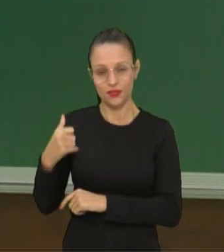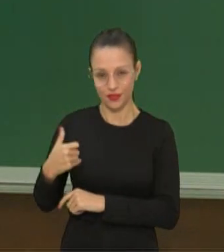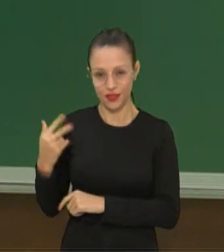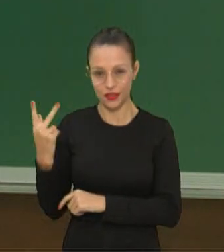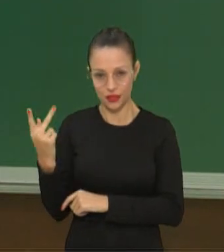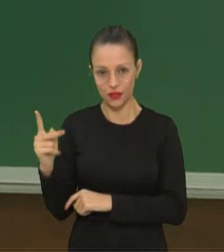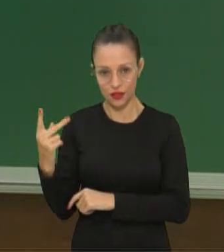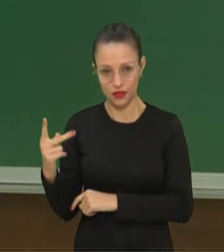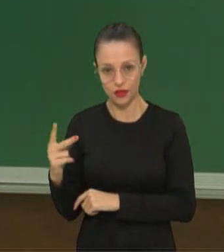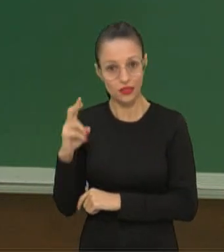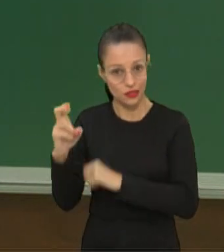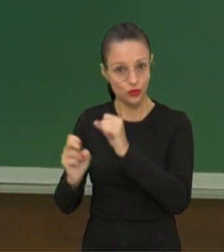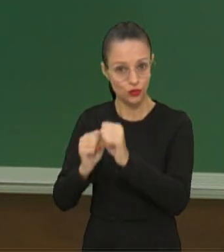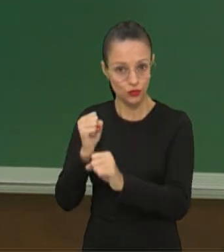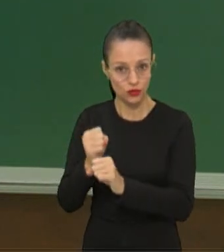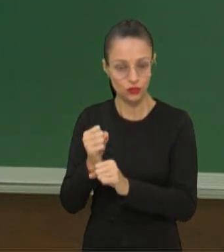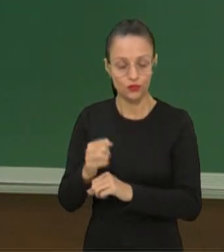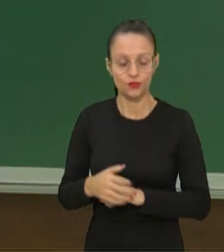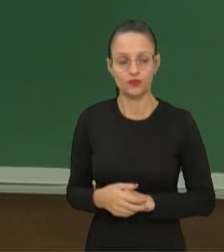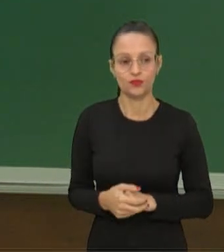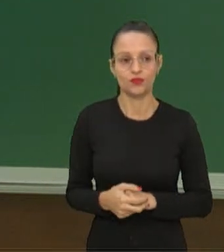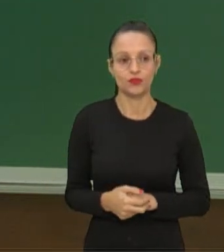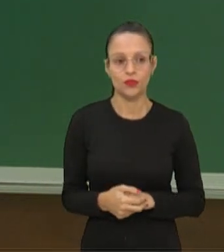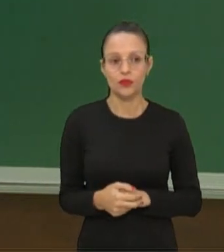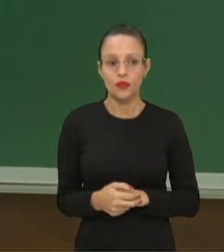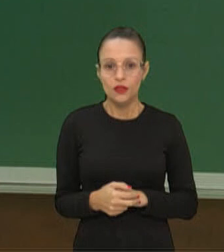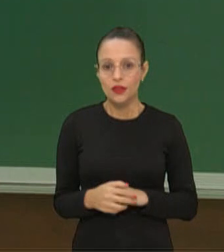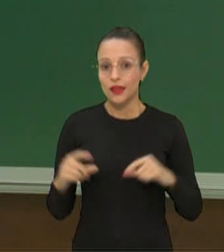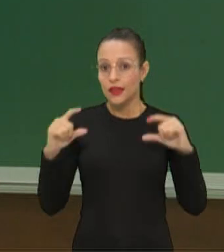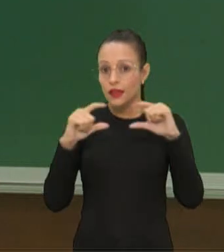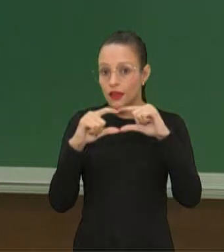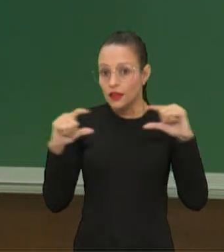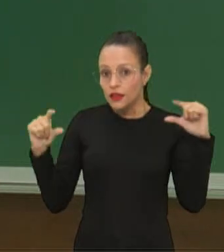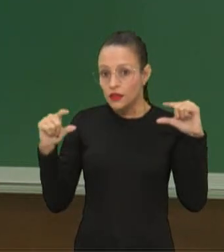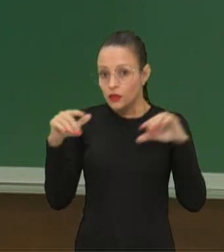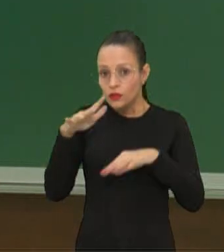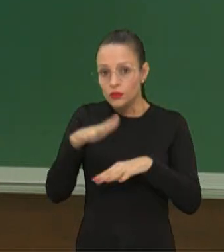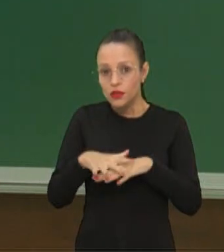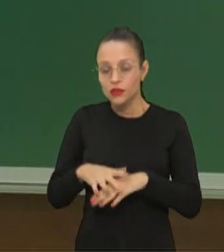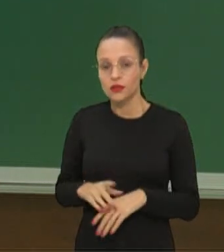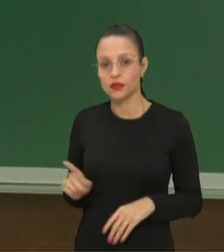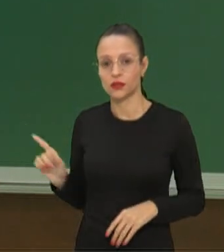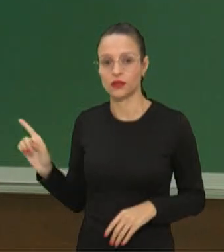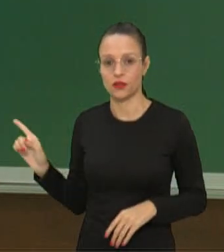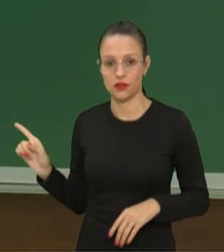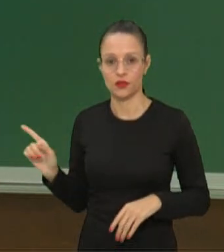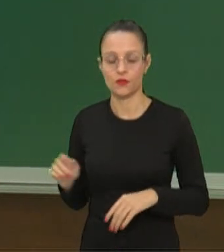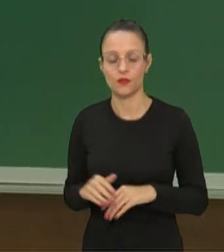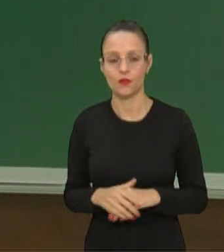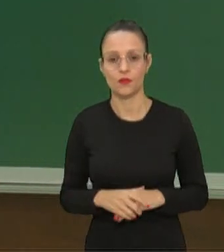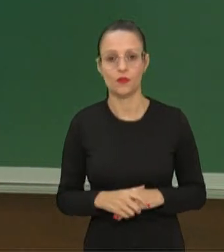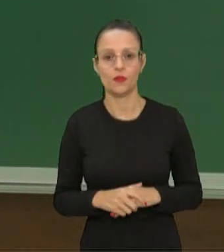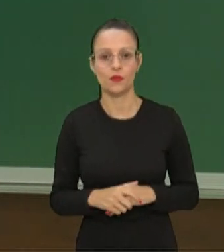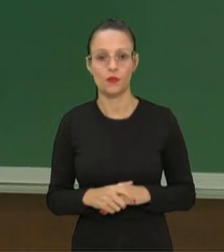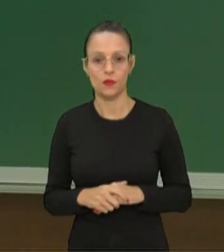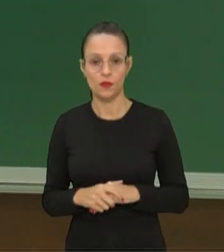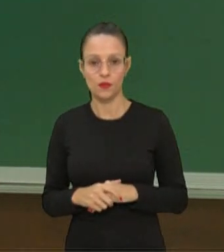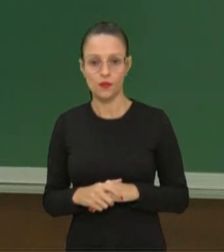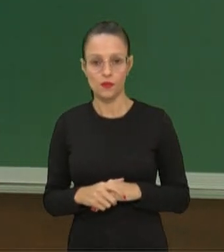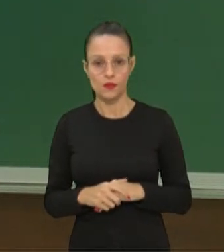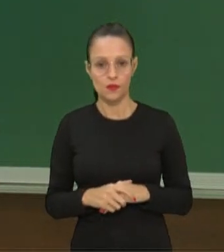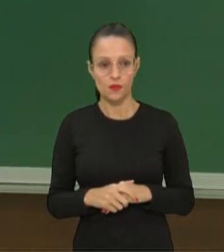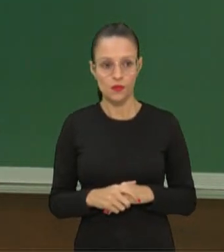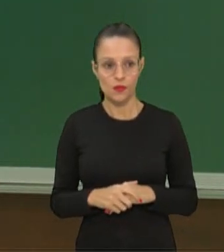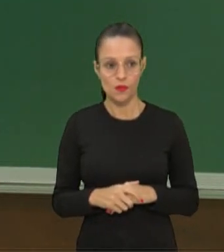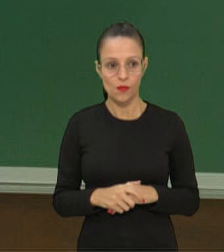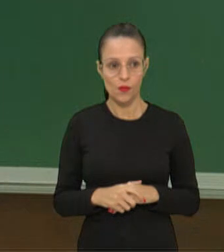da Aninha, daqui 5 anos. Tá? Então é essa equação que resolve a situação problema fornecida. Então vamos verificar o